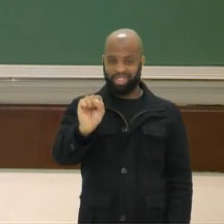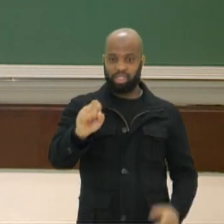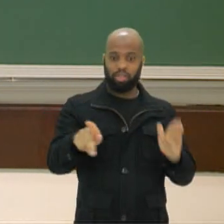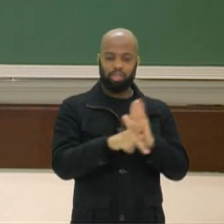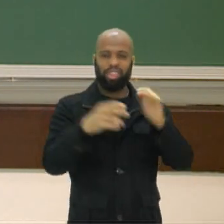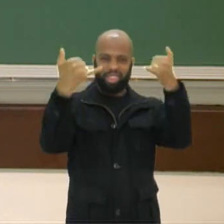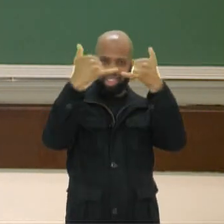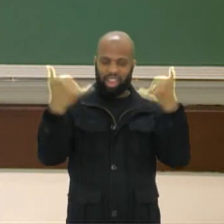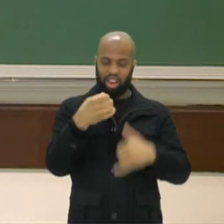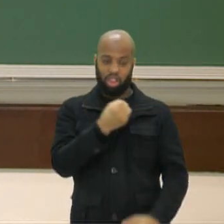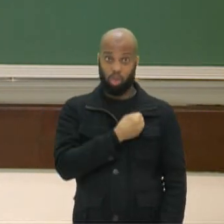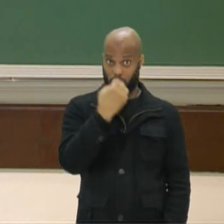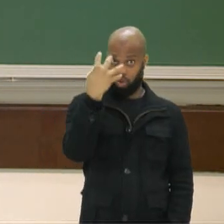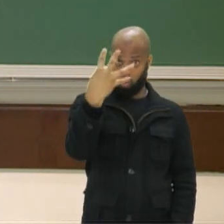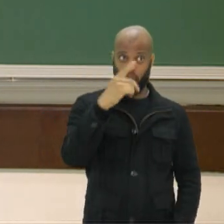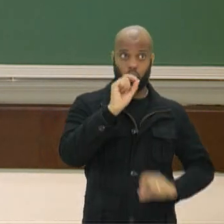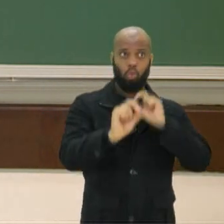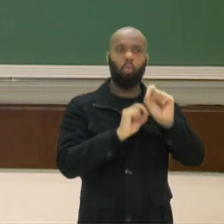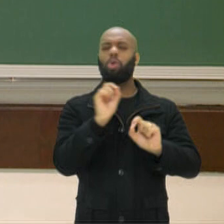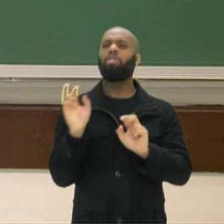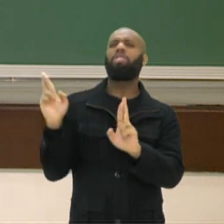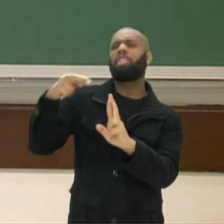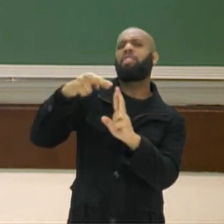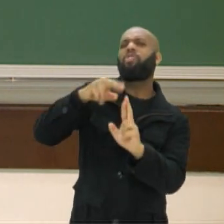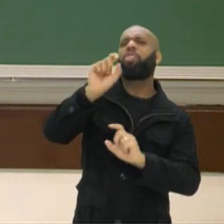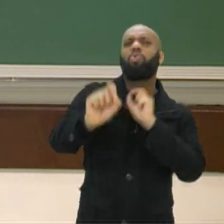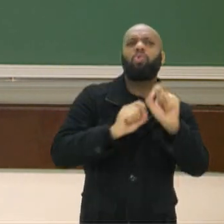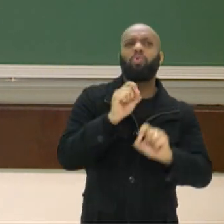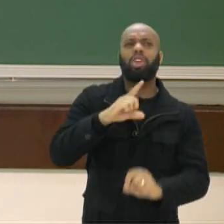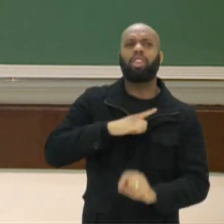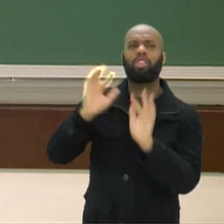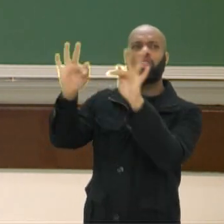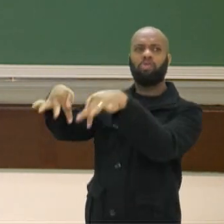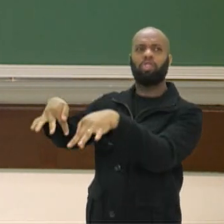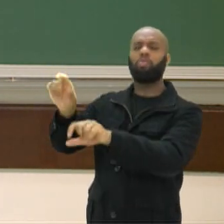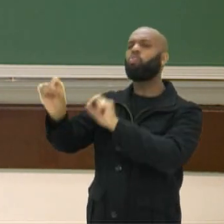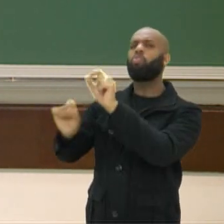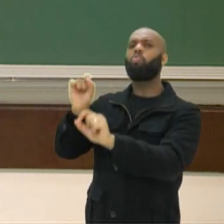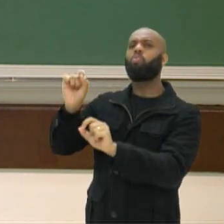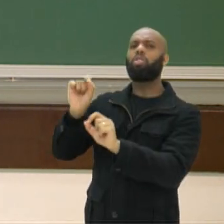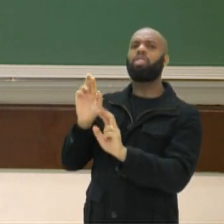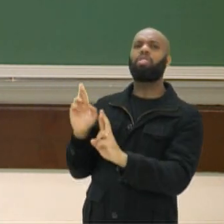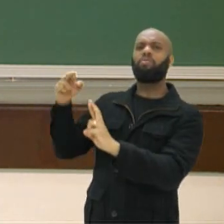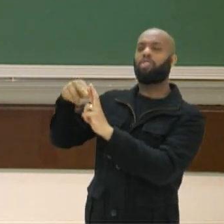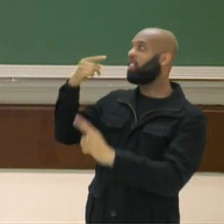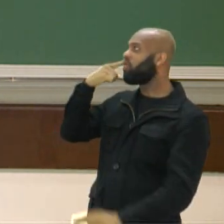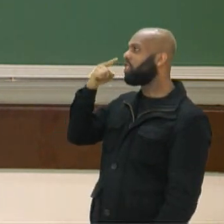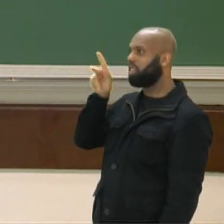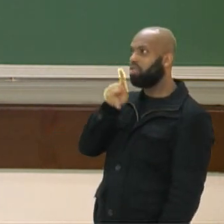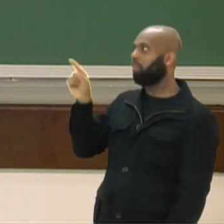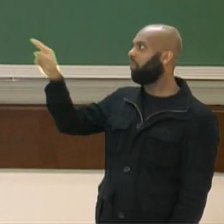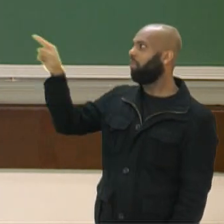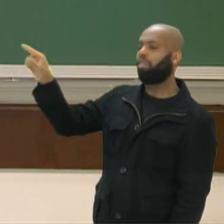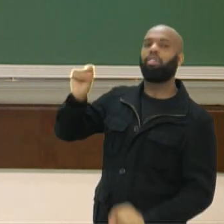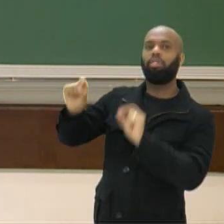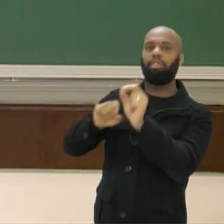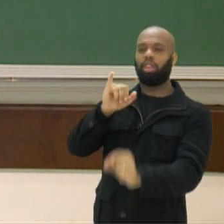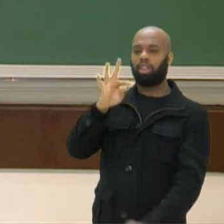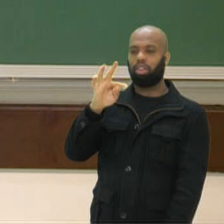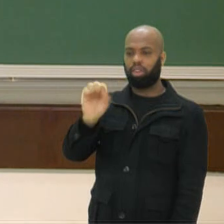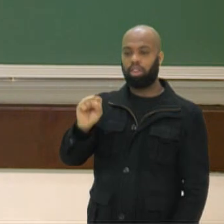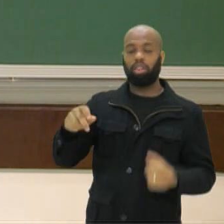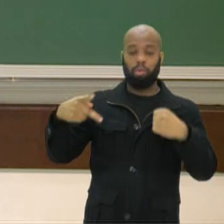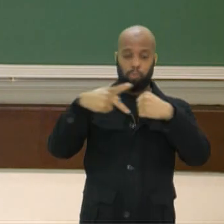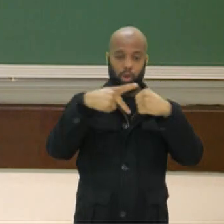4, se refere a quê? Cadê ele aqui, ó? Ele está bem aqui no final, ó. A que ele se refere? Porque esse pronome its é o